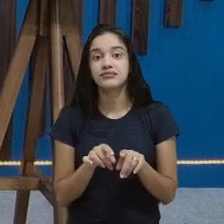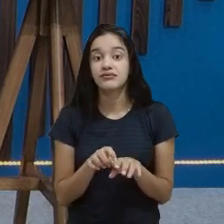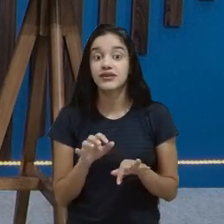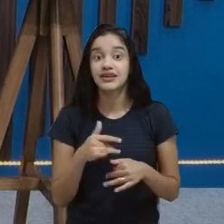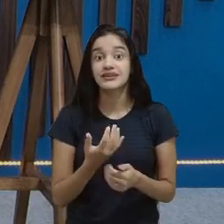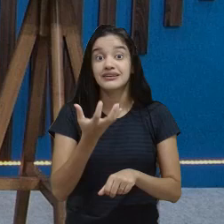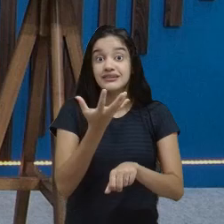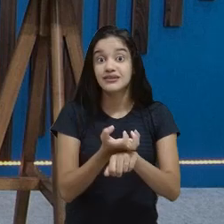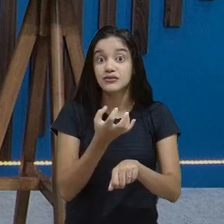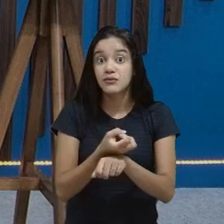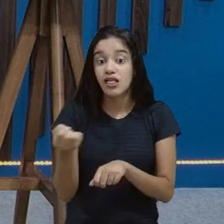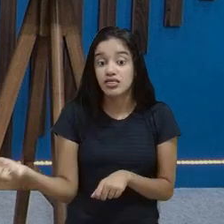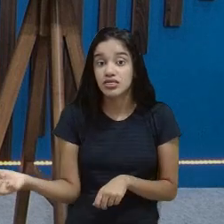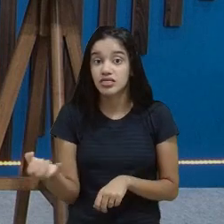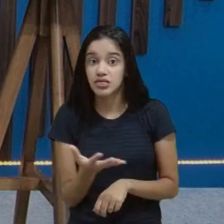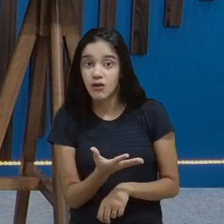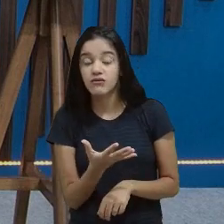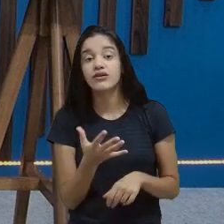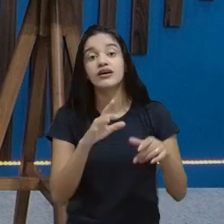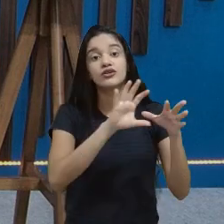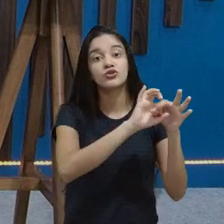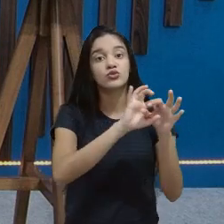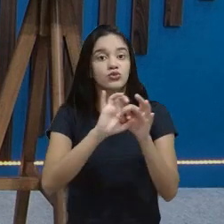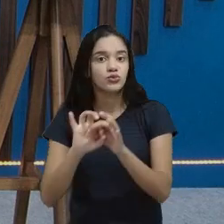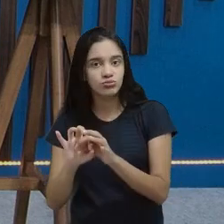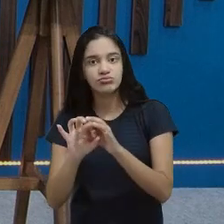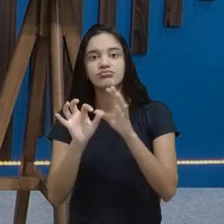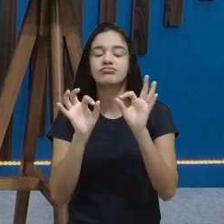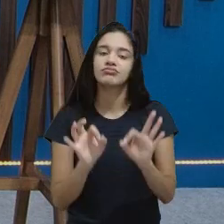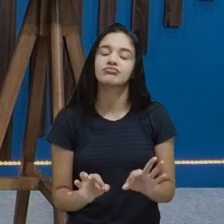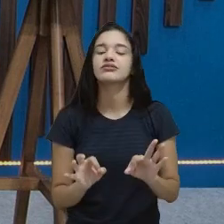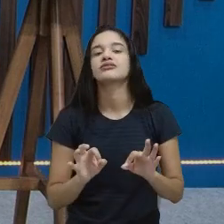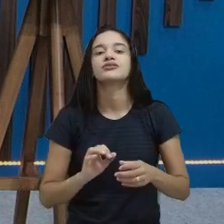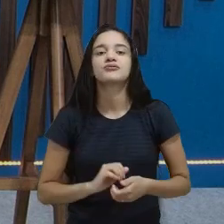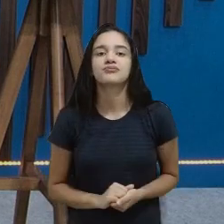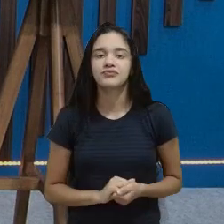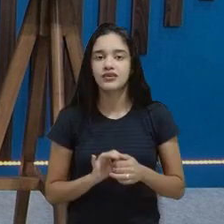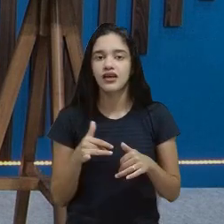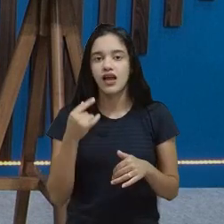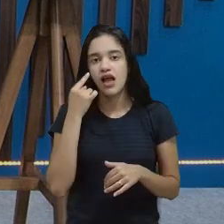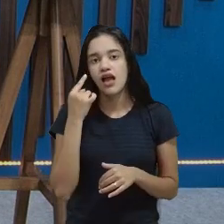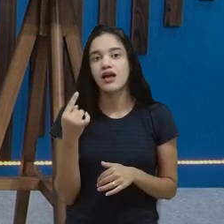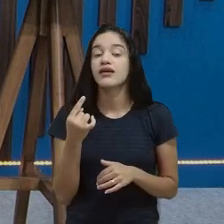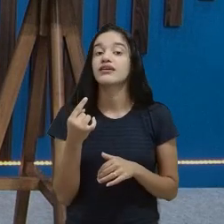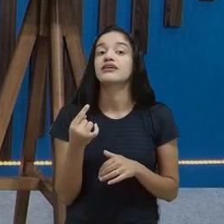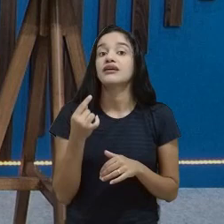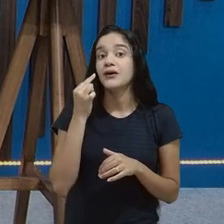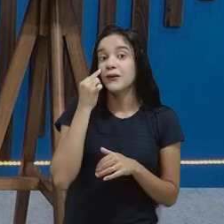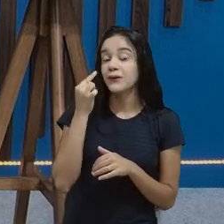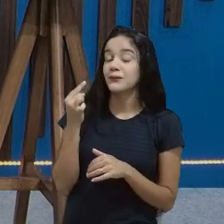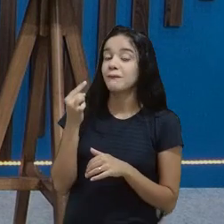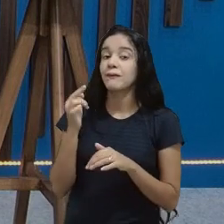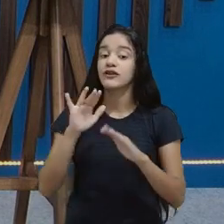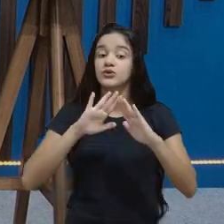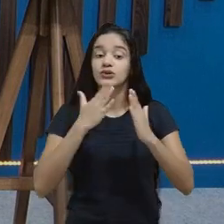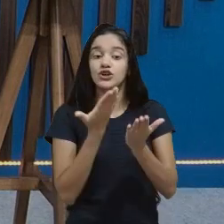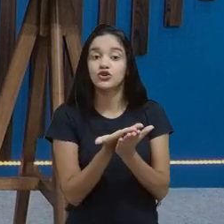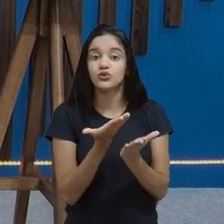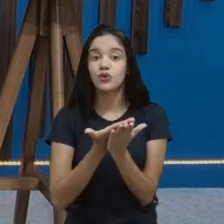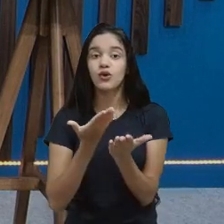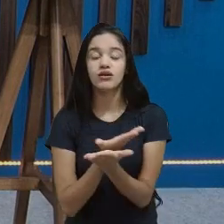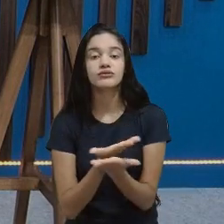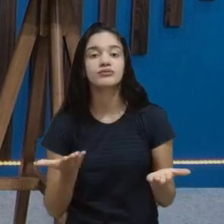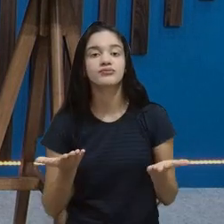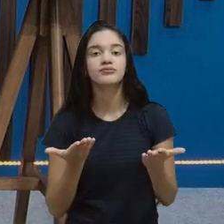são inseridas no contexto, não é, escolar de vocês. E aí, que